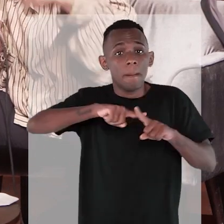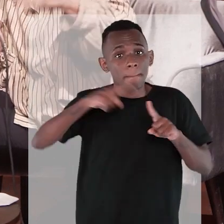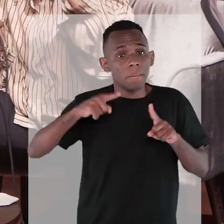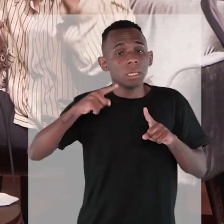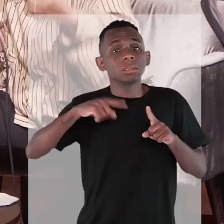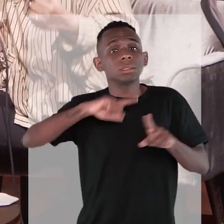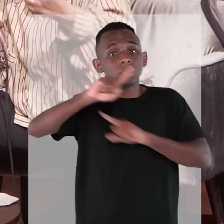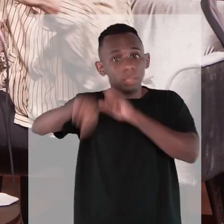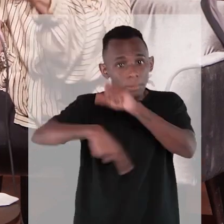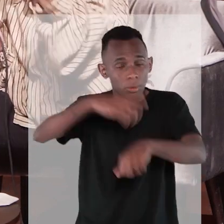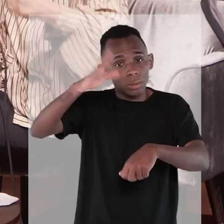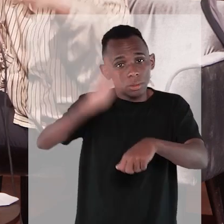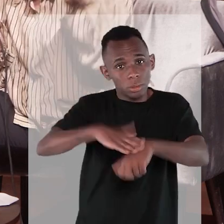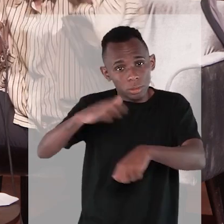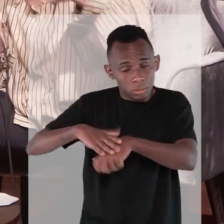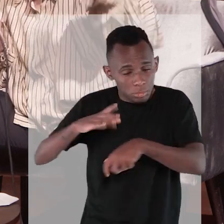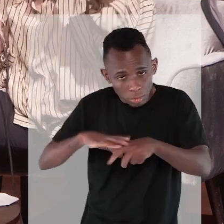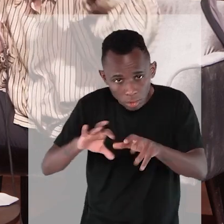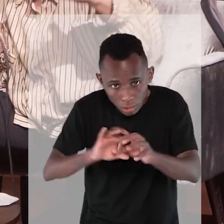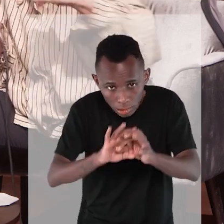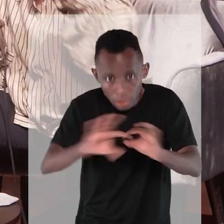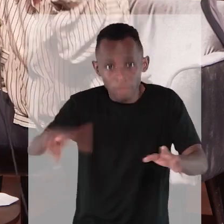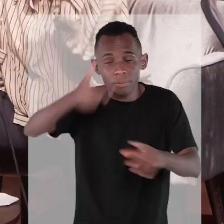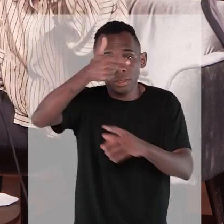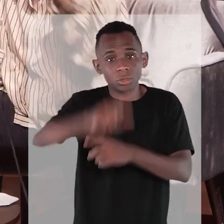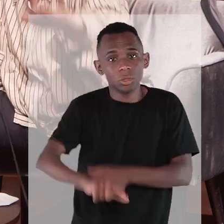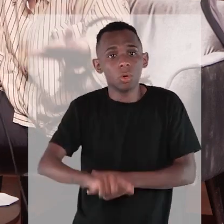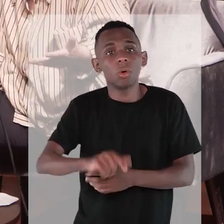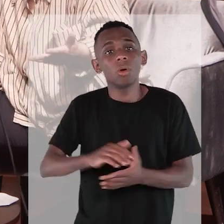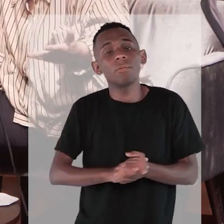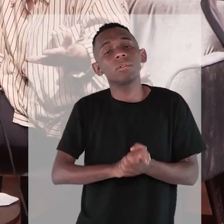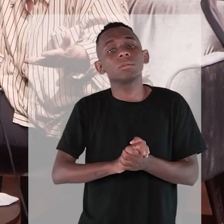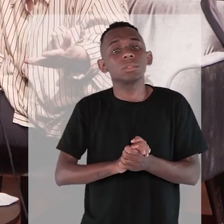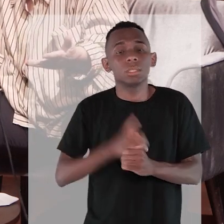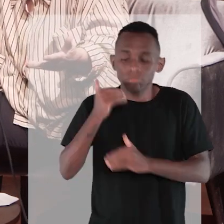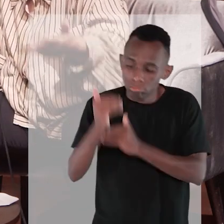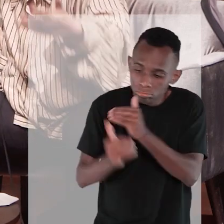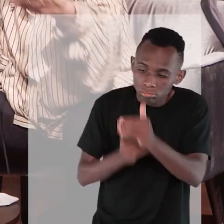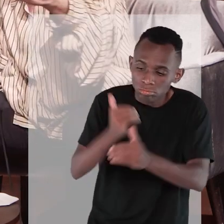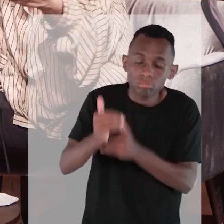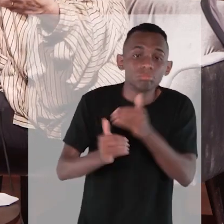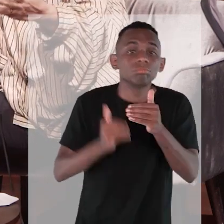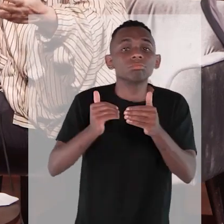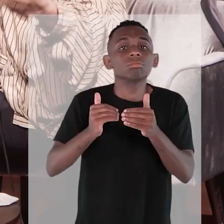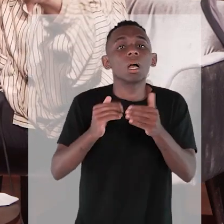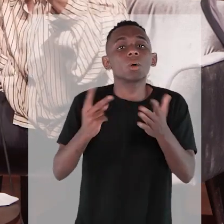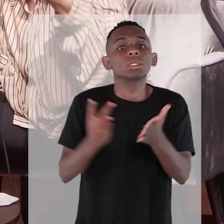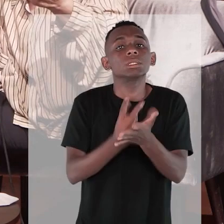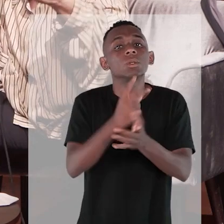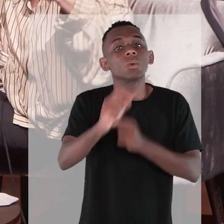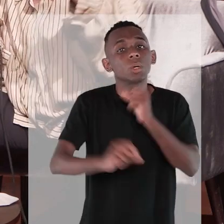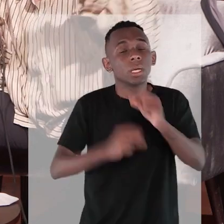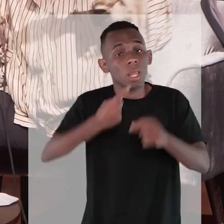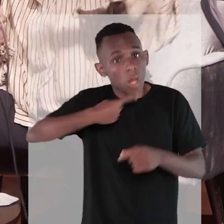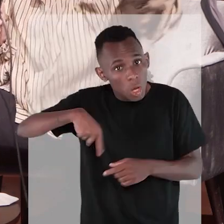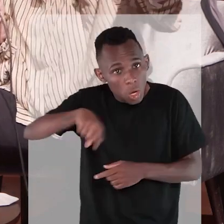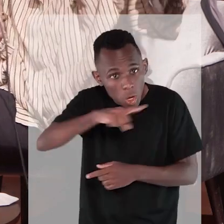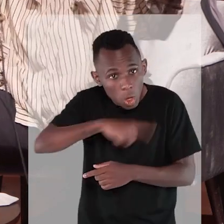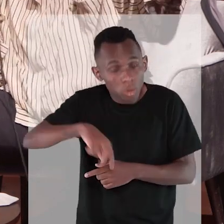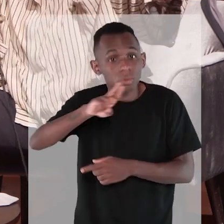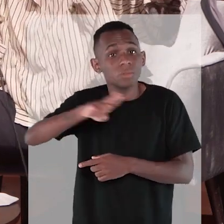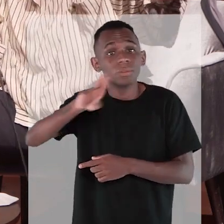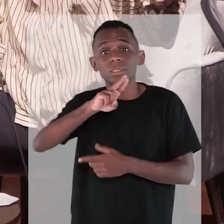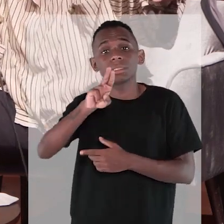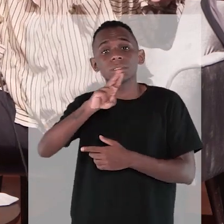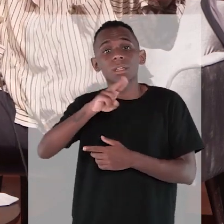a redemocratização e o processo de aparente consolidação da democracia, a universidade deixou